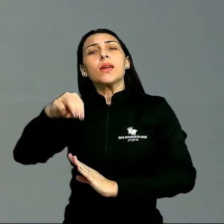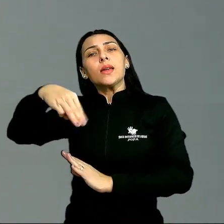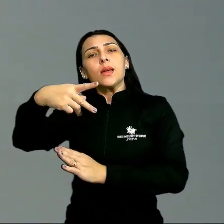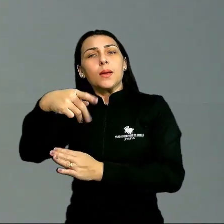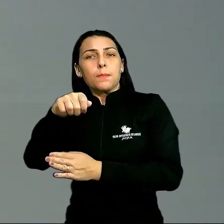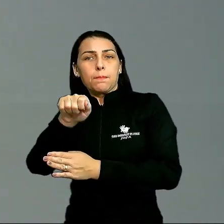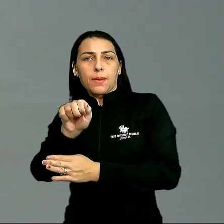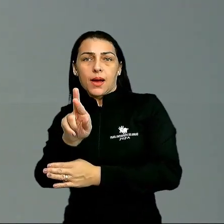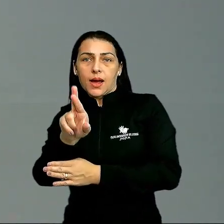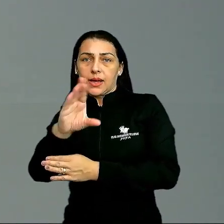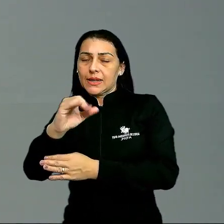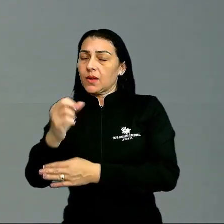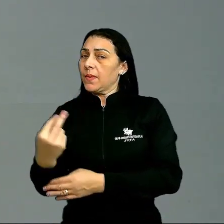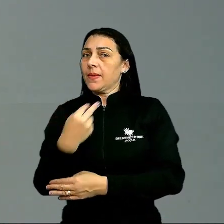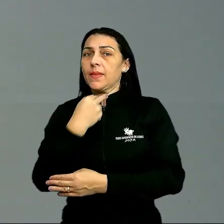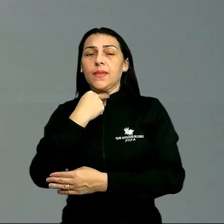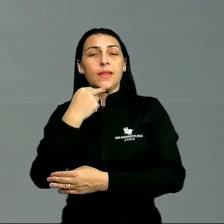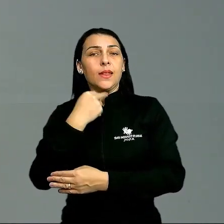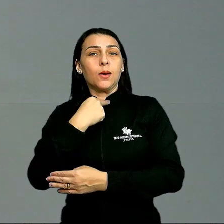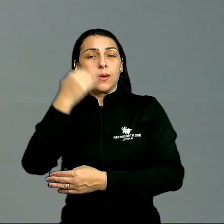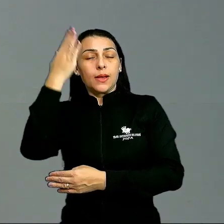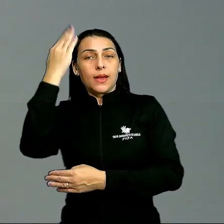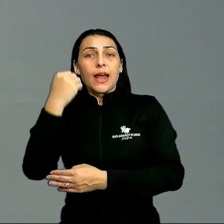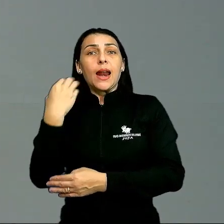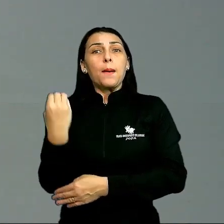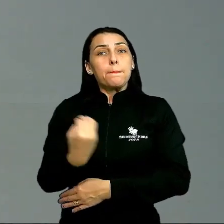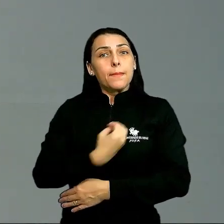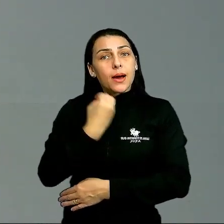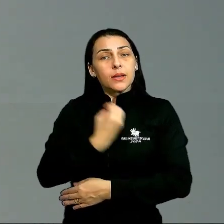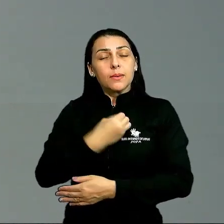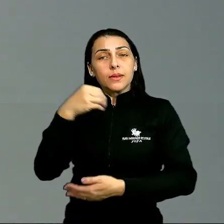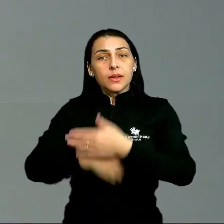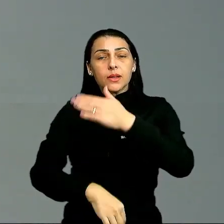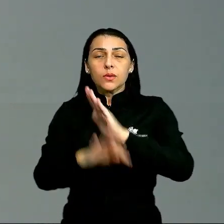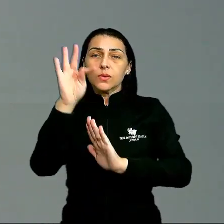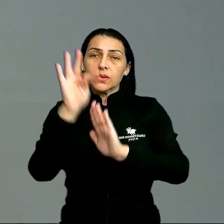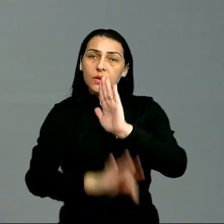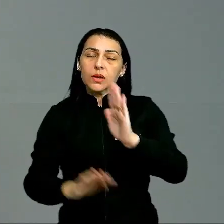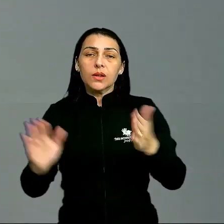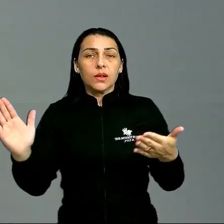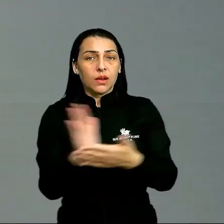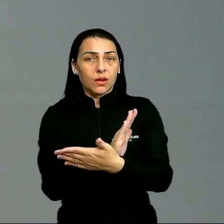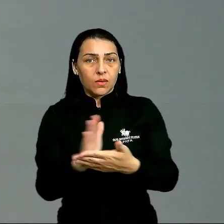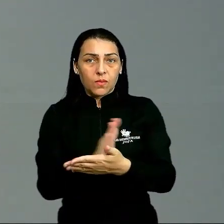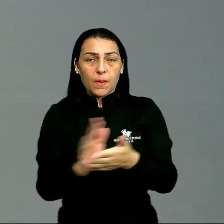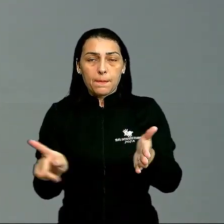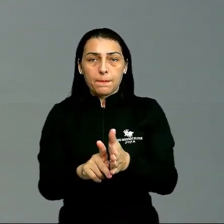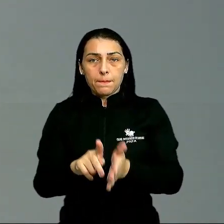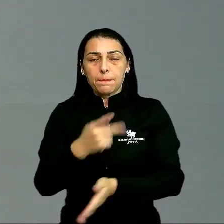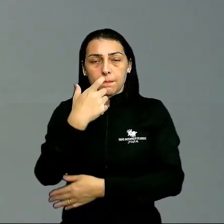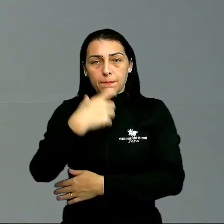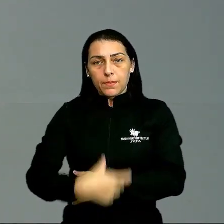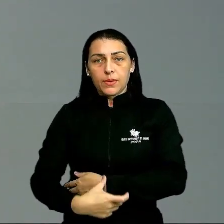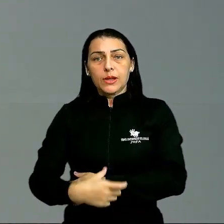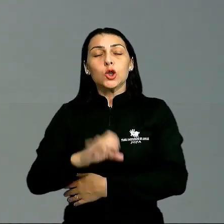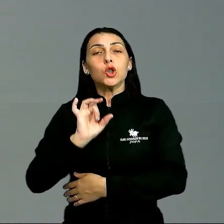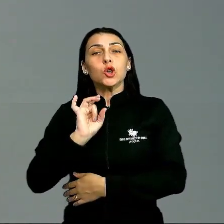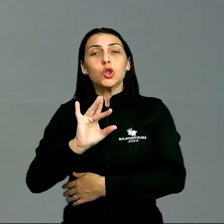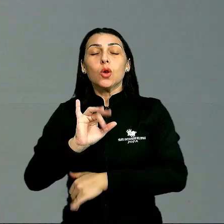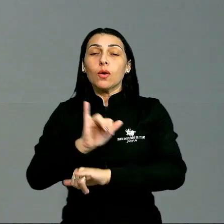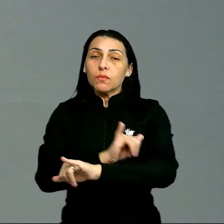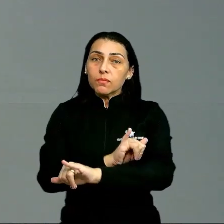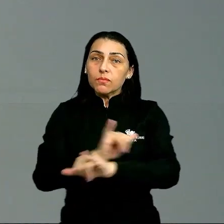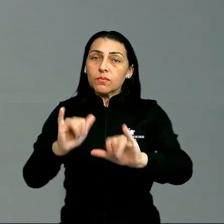pessoa que está escrevendo o texto, ela não pode deixar claro dentro do texto alguma impressão pessoal. Ela só tem que transmitir